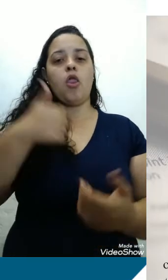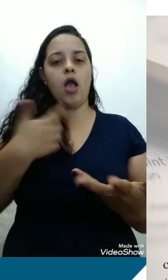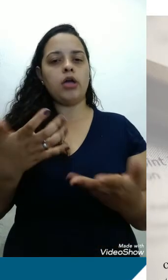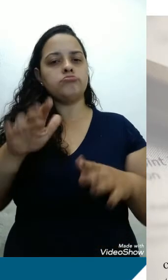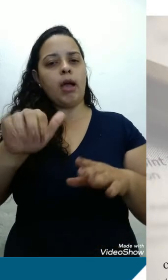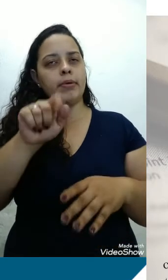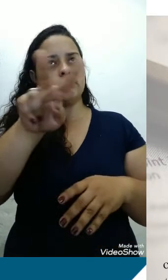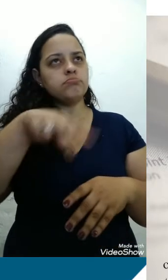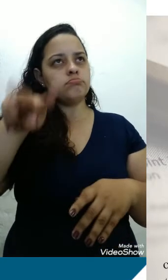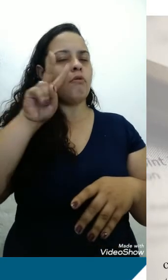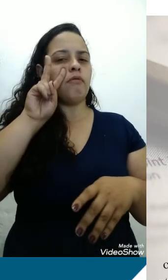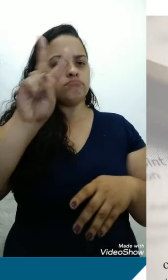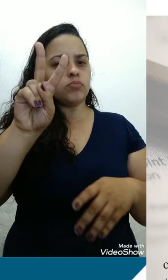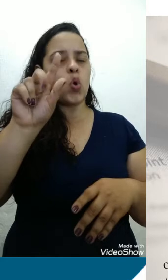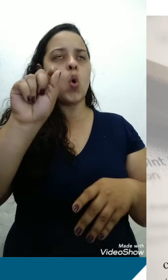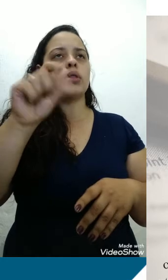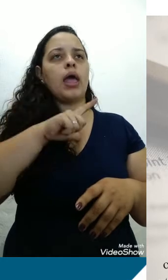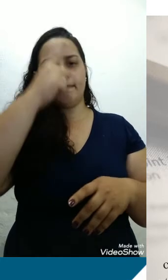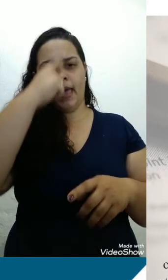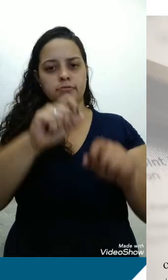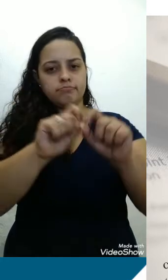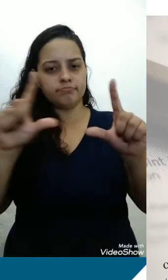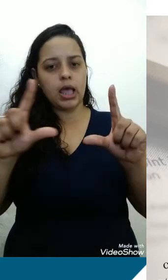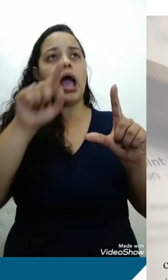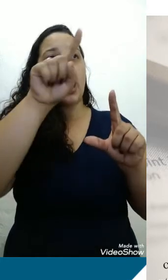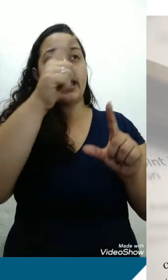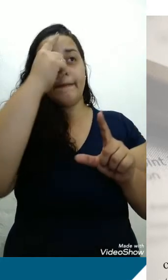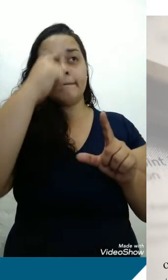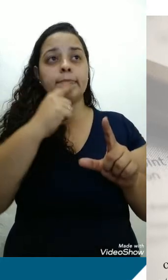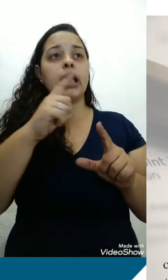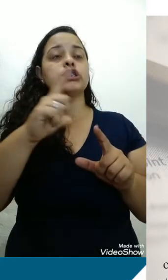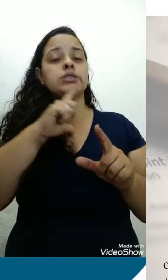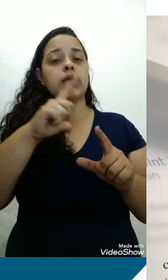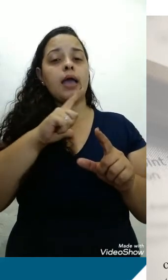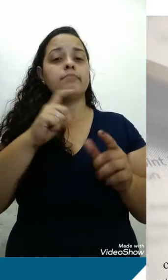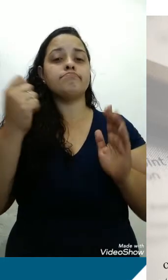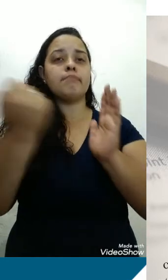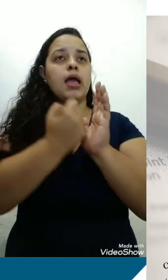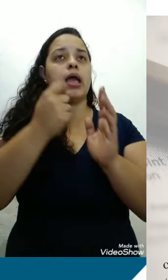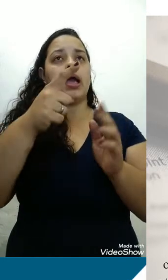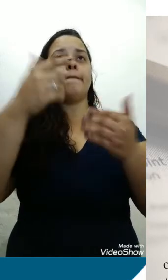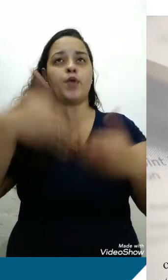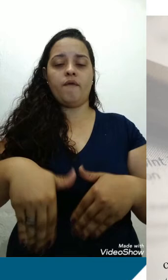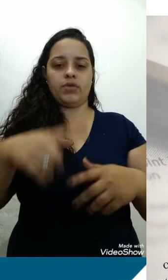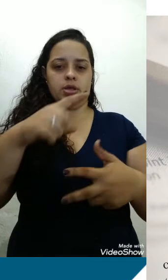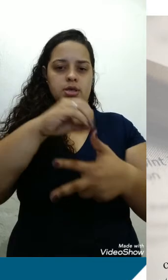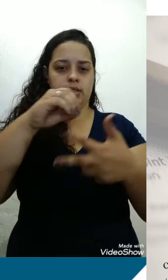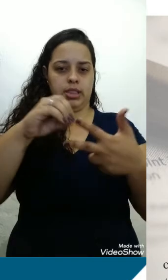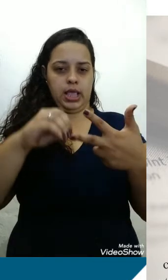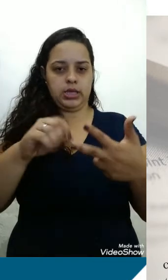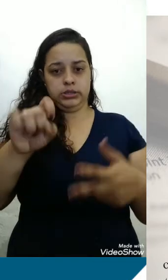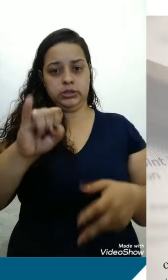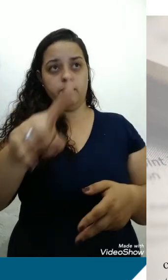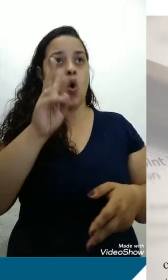Primeiro, eu queria chamar a atenção de vocês para essa imagem que eu coloquei no slide. Essa imagem é o trecho da prova de redação do Enem.